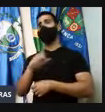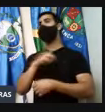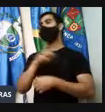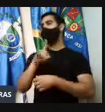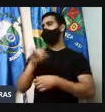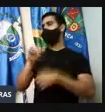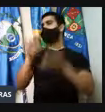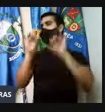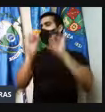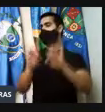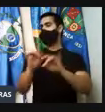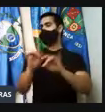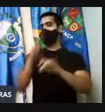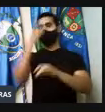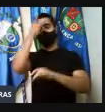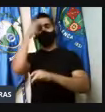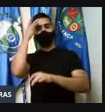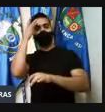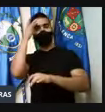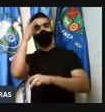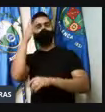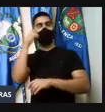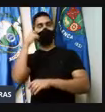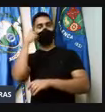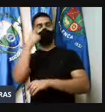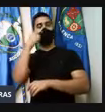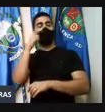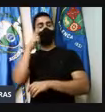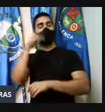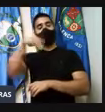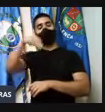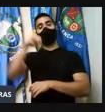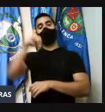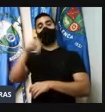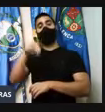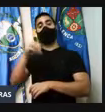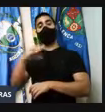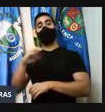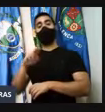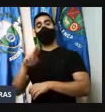Valença o Dia Municipal de Pessoas com visão monocular e ser